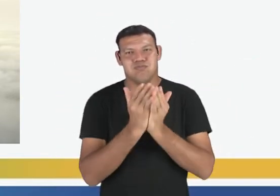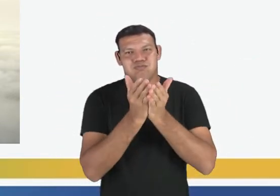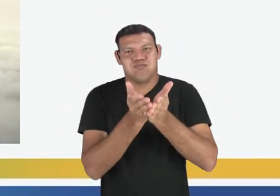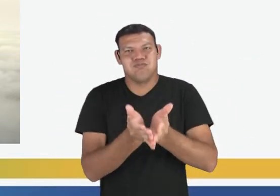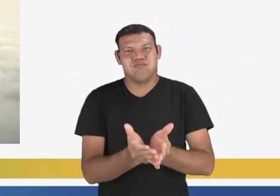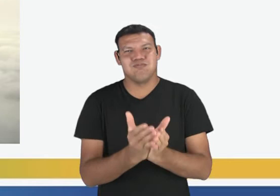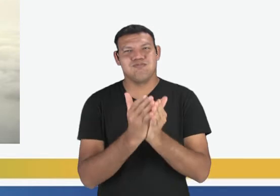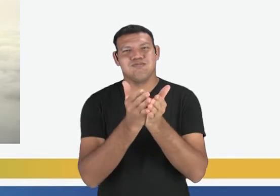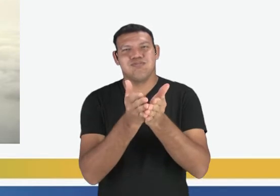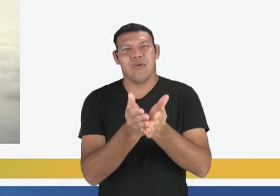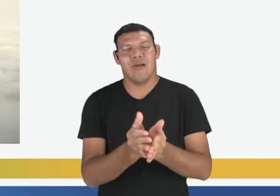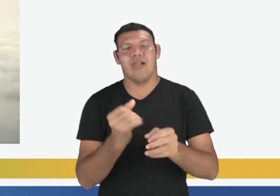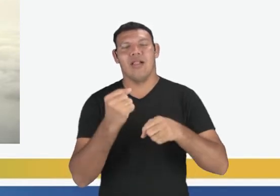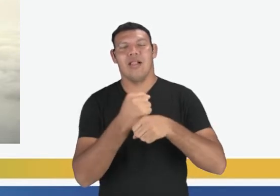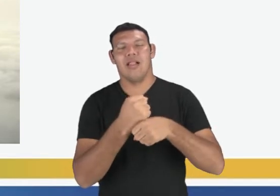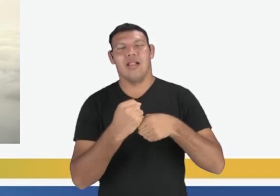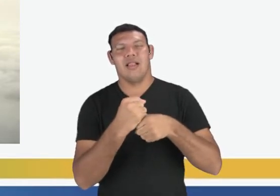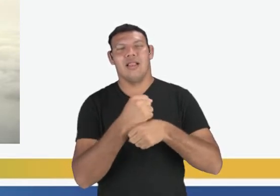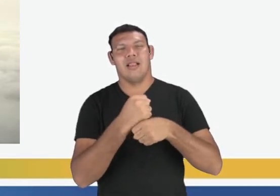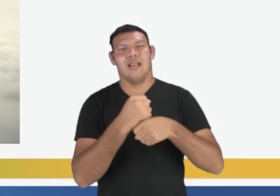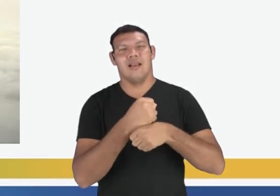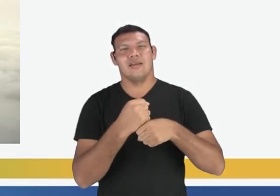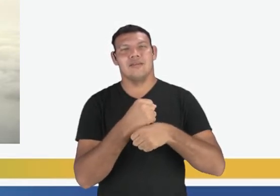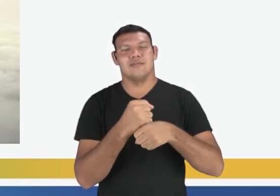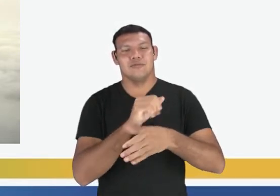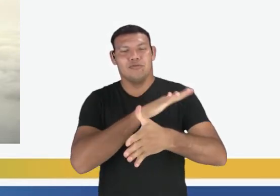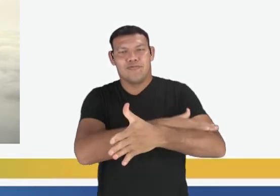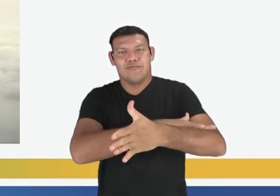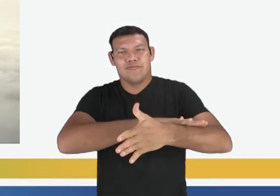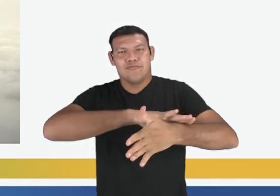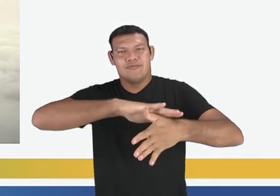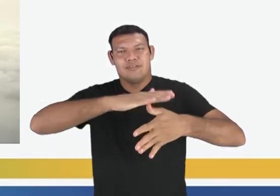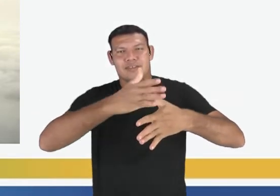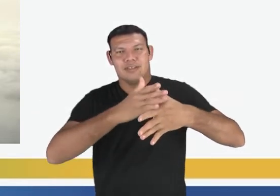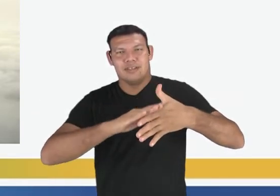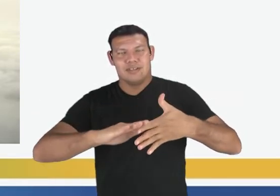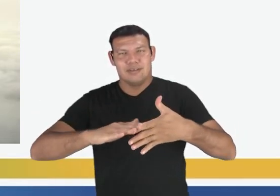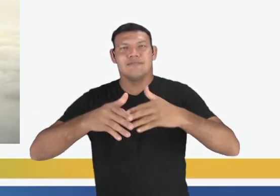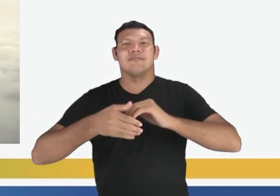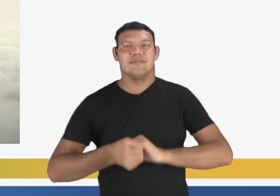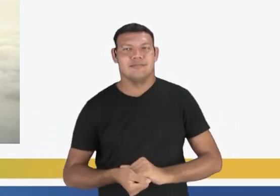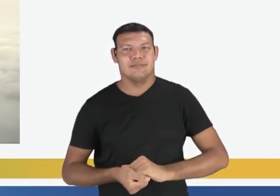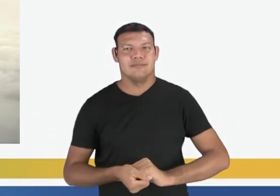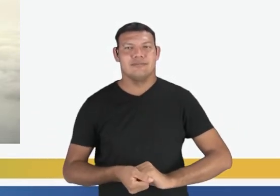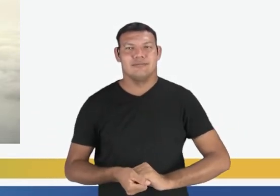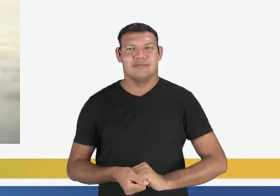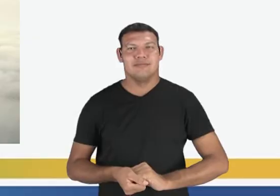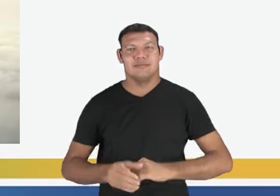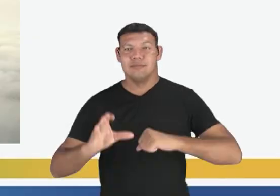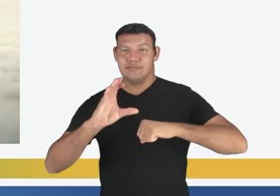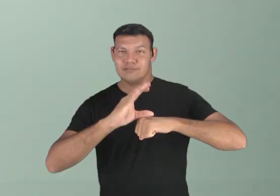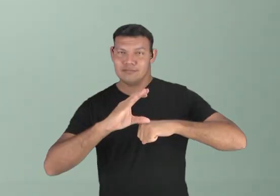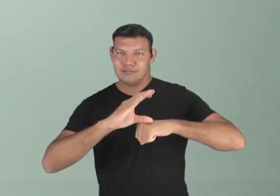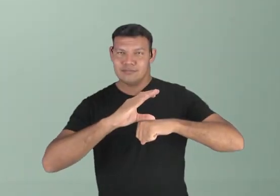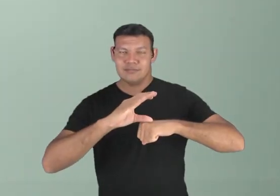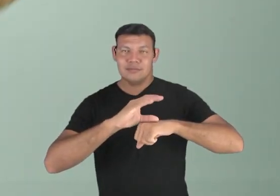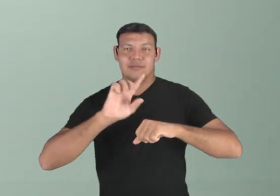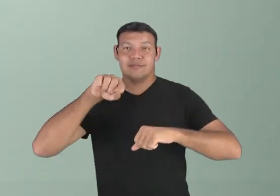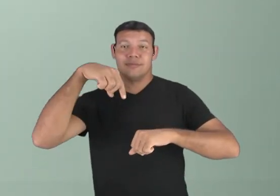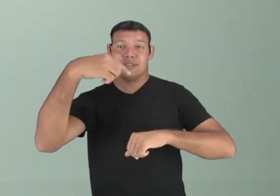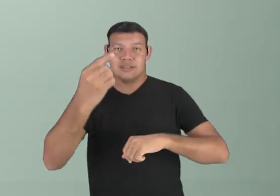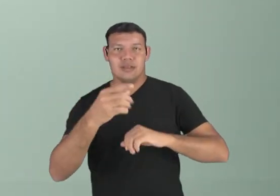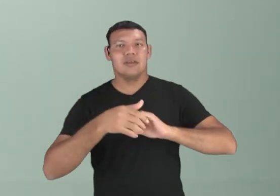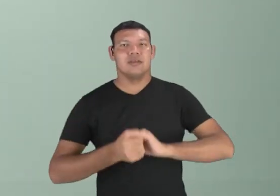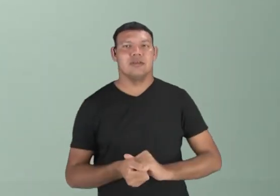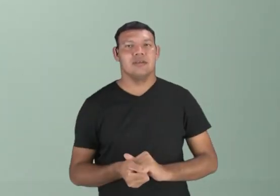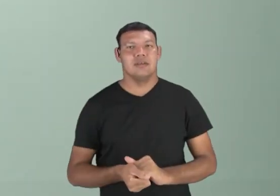bom período ainda permanecerem nas áreas litorâneas, próximo da costa dos continentes. Depois é que